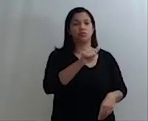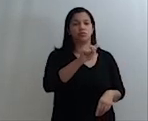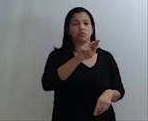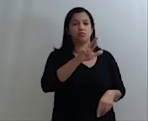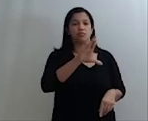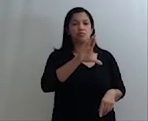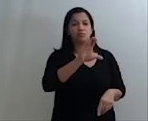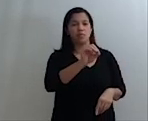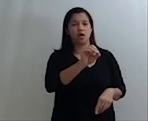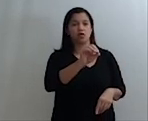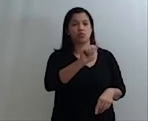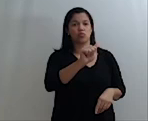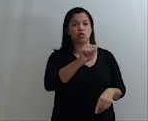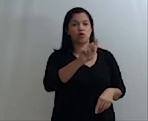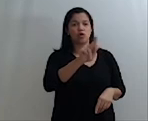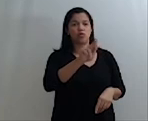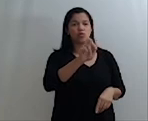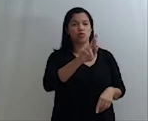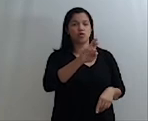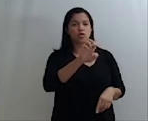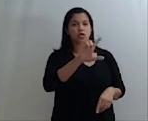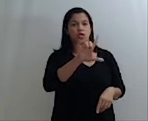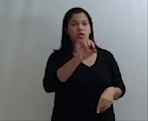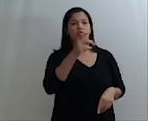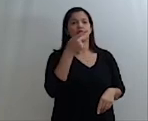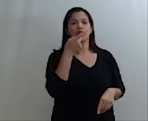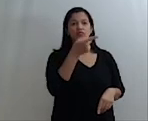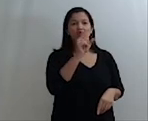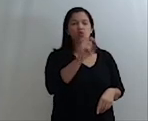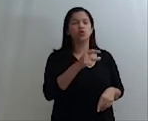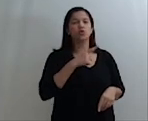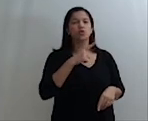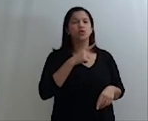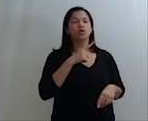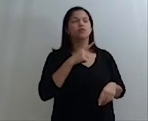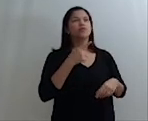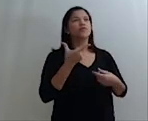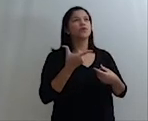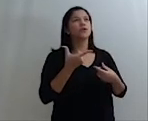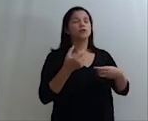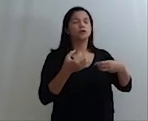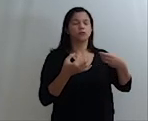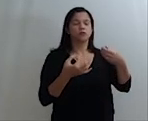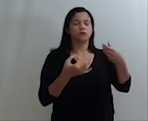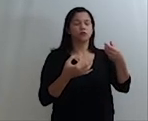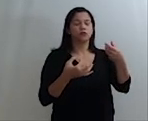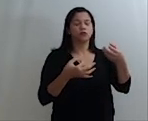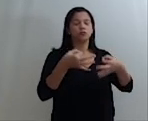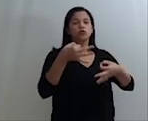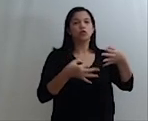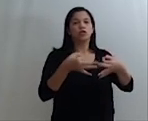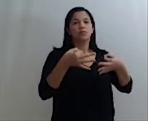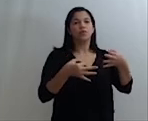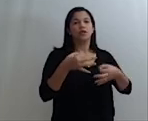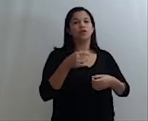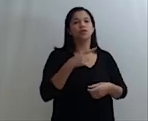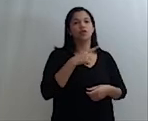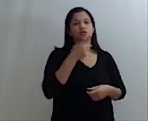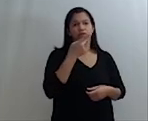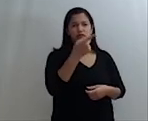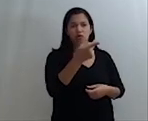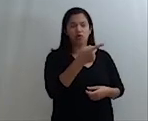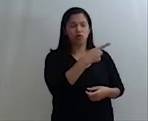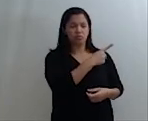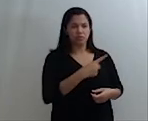disse o ministro marco Aurélio foi por ocasião do julgamento HC 75 331 senhor presidente não posso